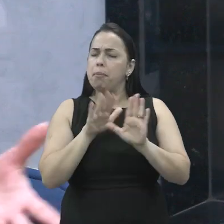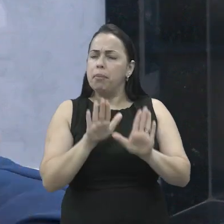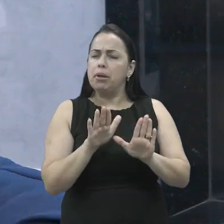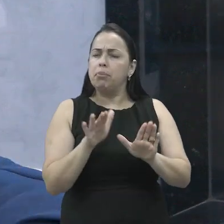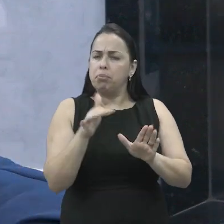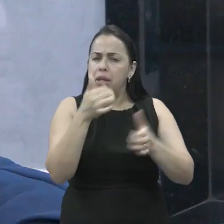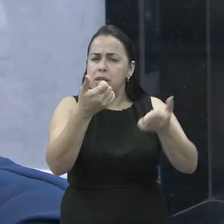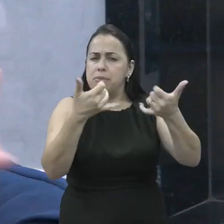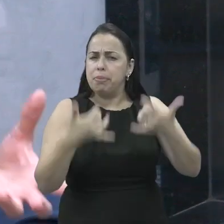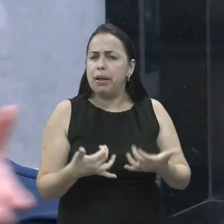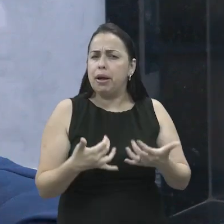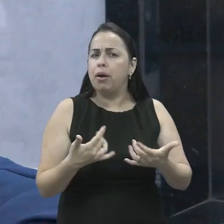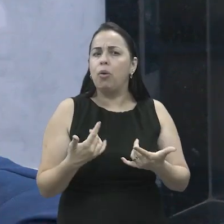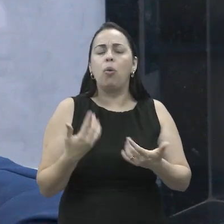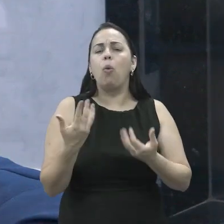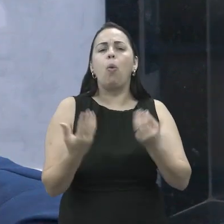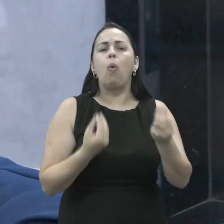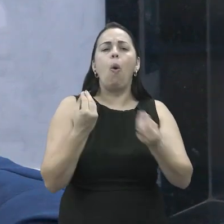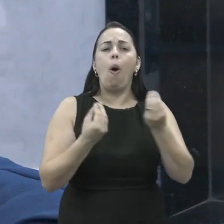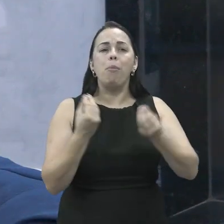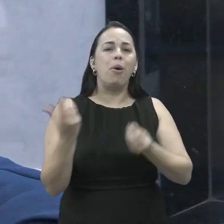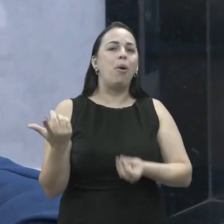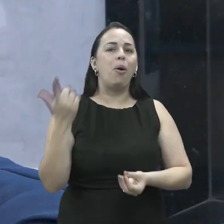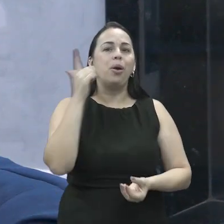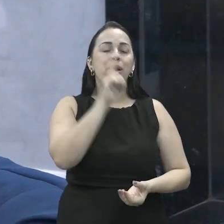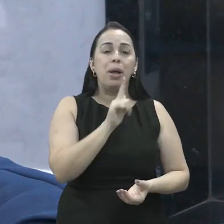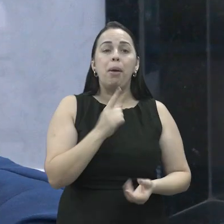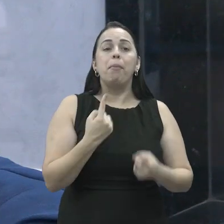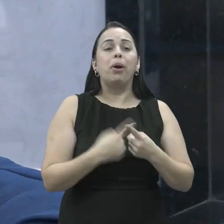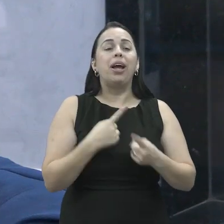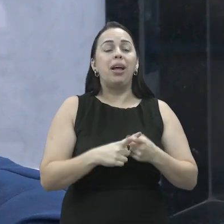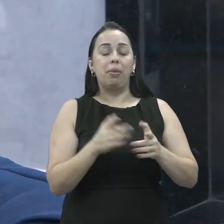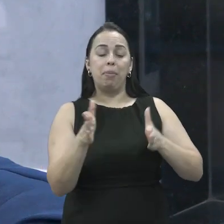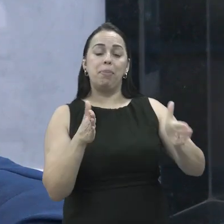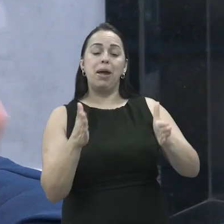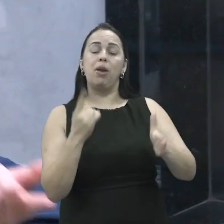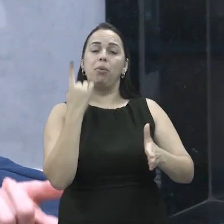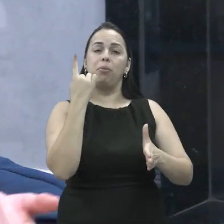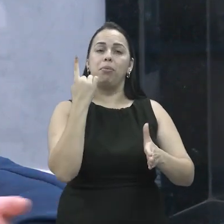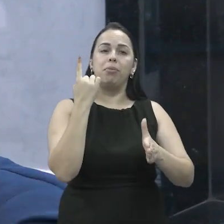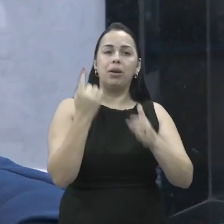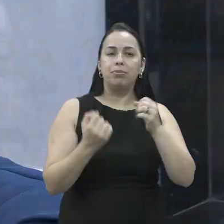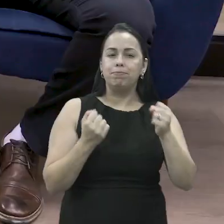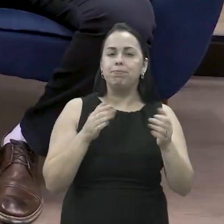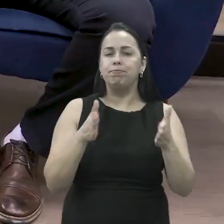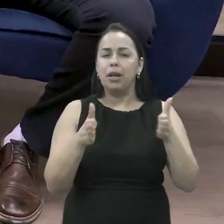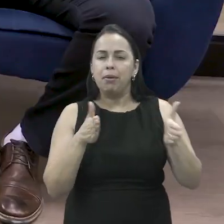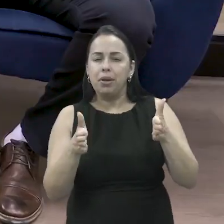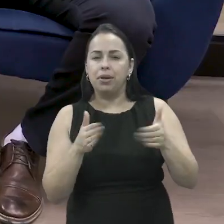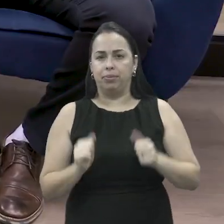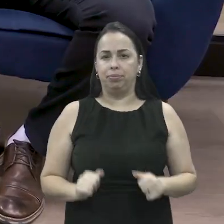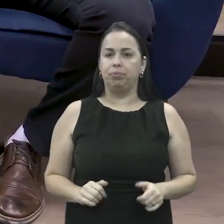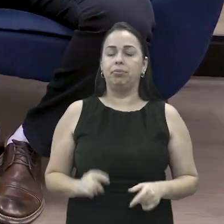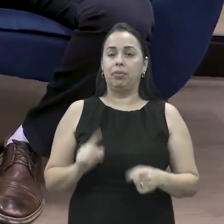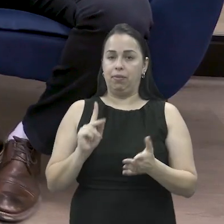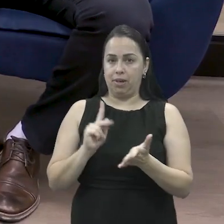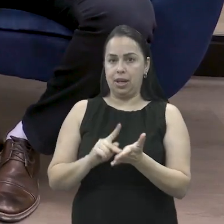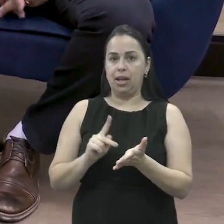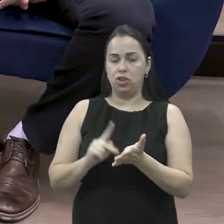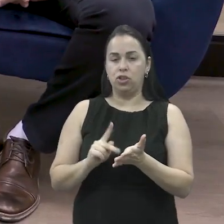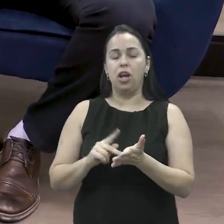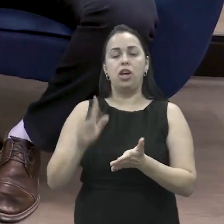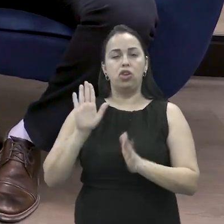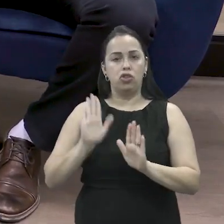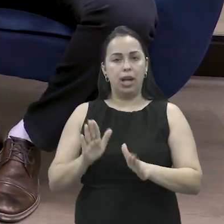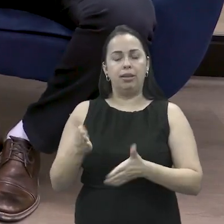quantidade expressiva. Queria que você avaliasse um pouquinho aí do seu desempenho, nesse primeiro mandato. Dani,